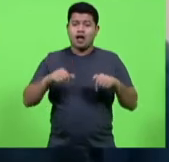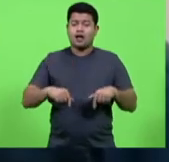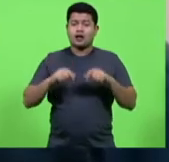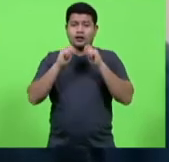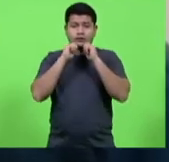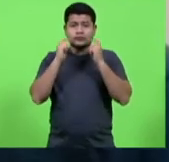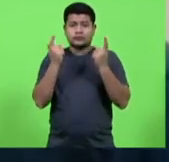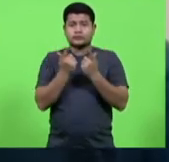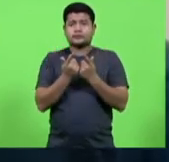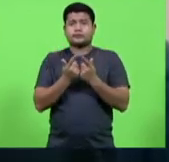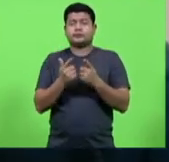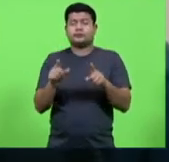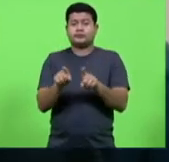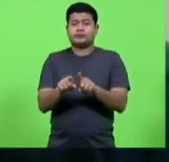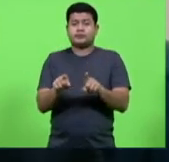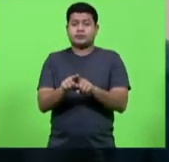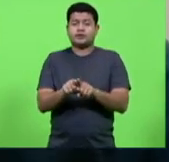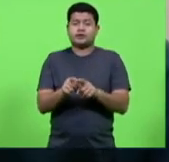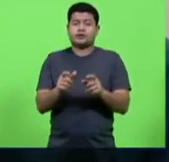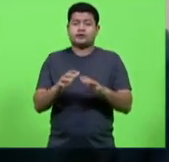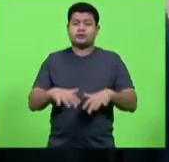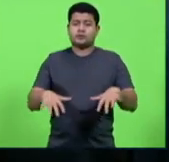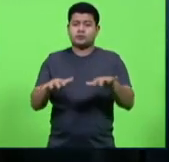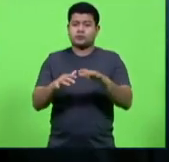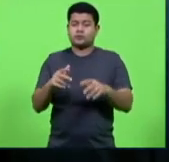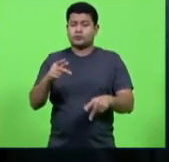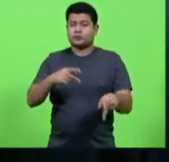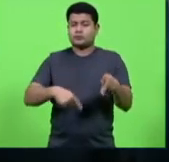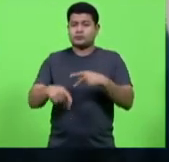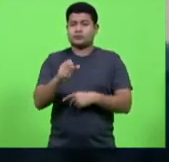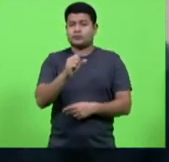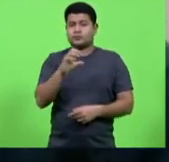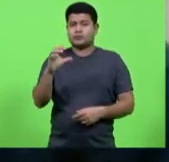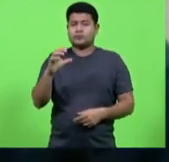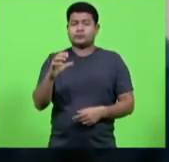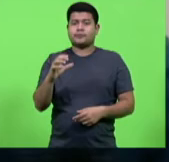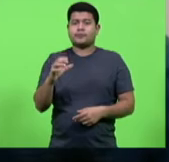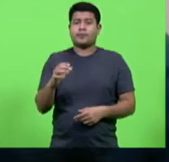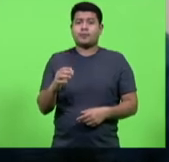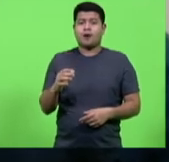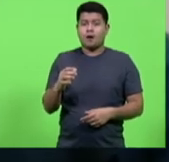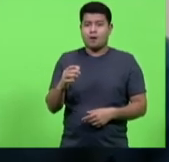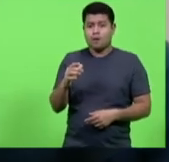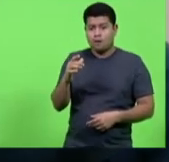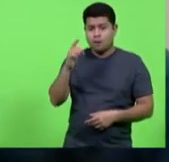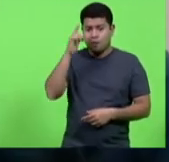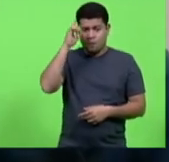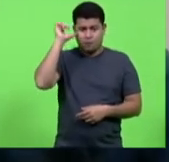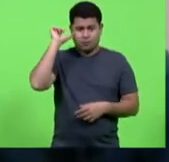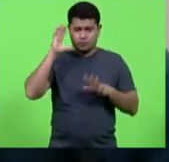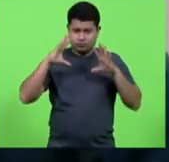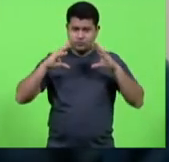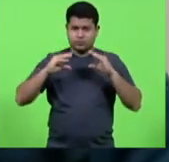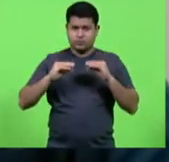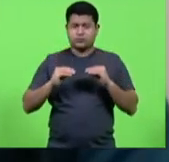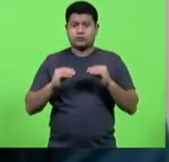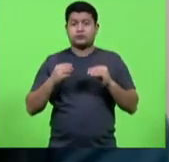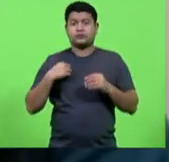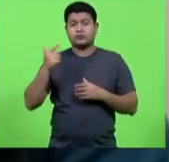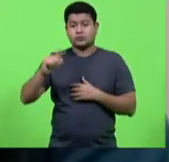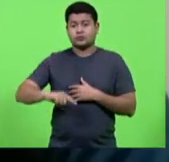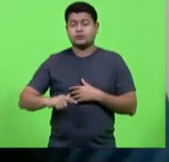ao povo catarinense. Estive na noite de ontem, mais uma